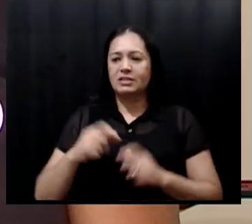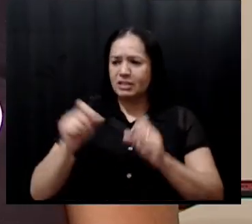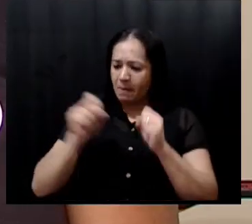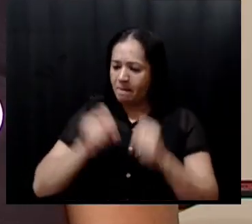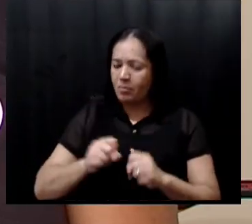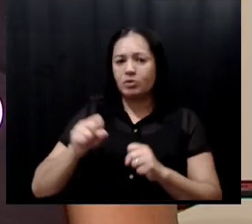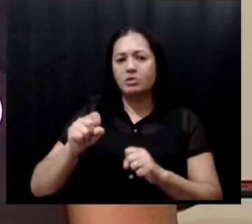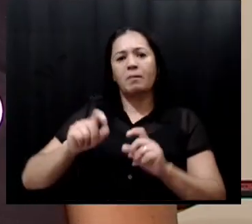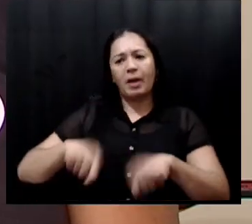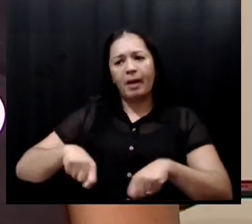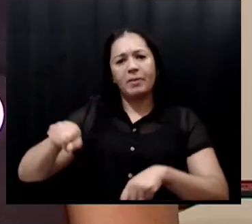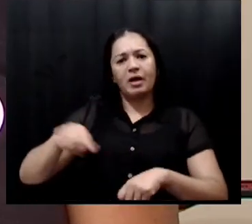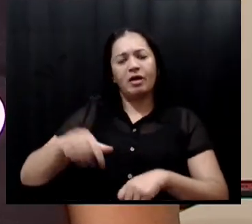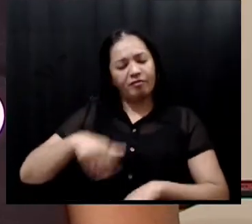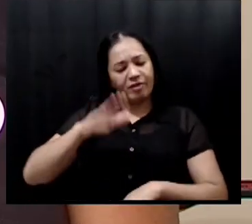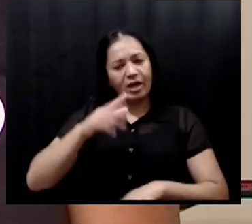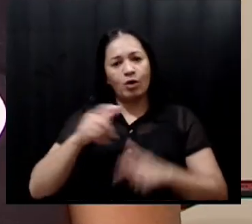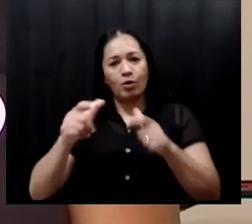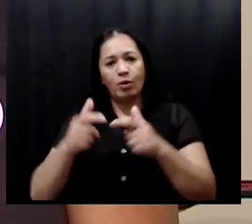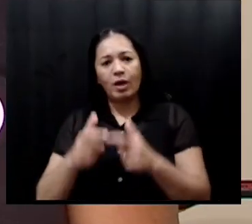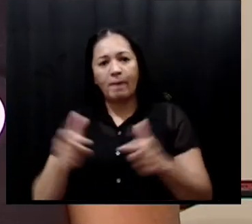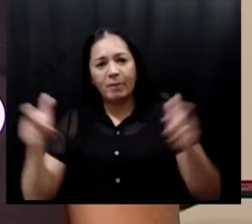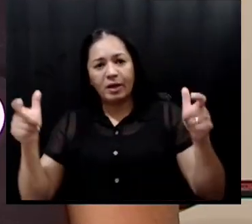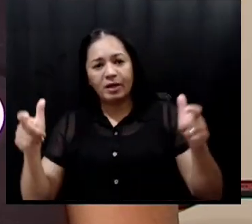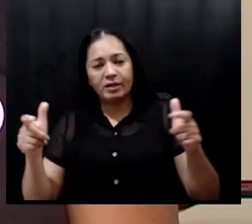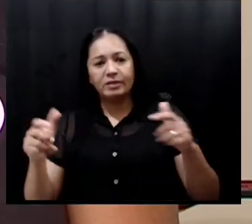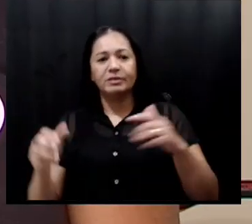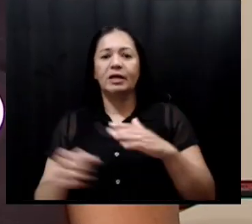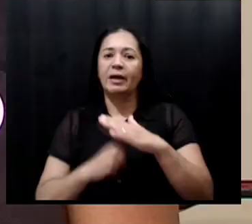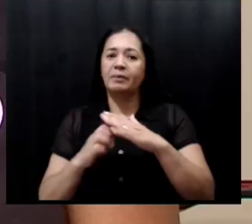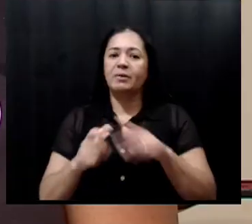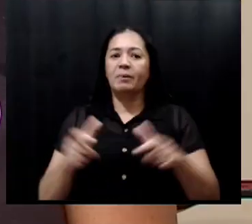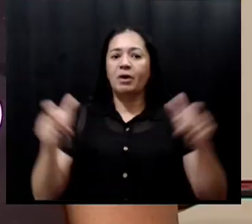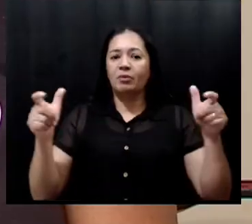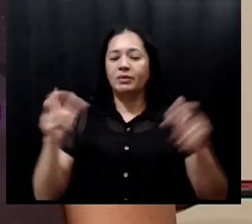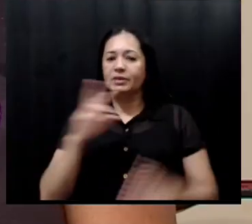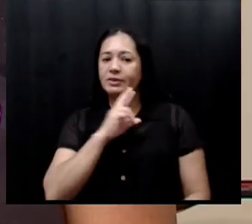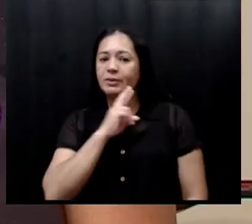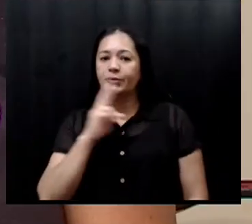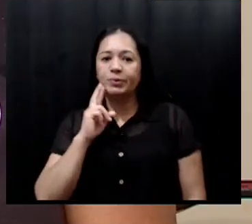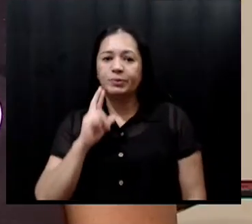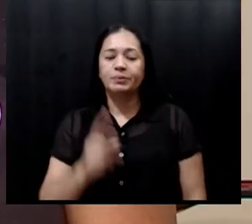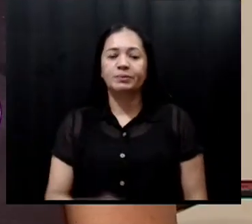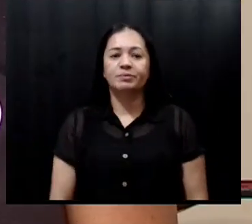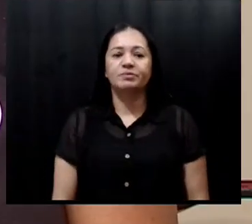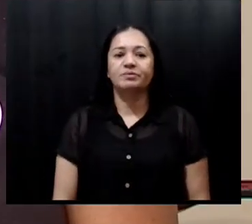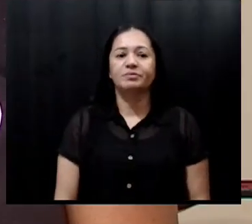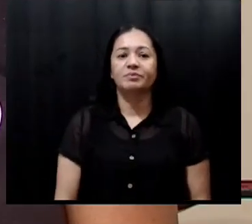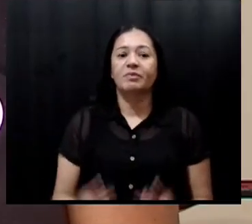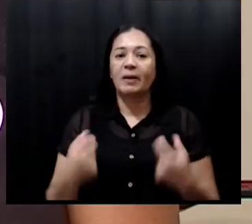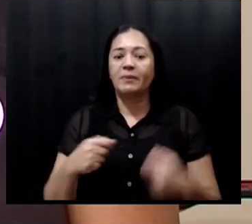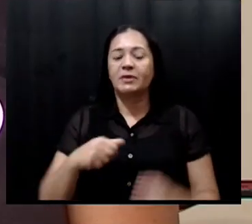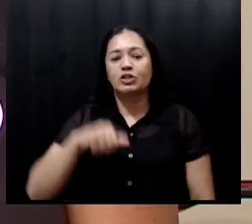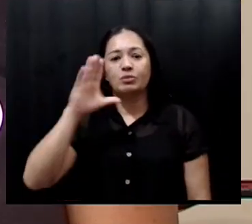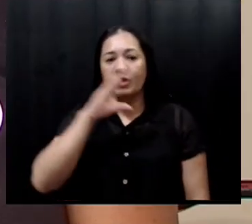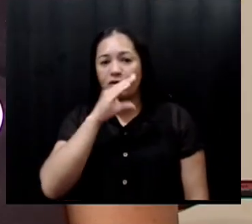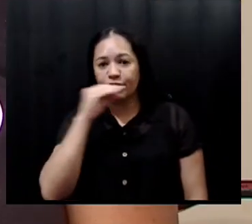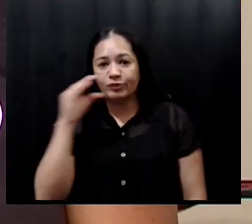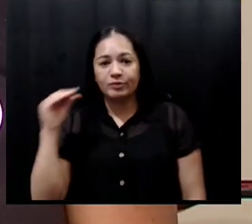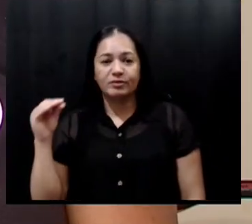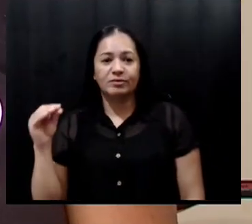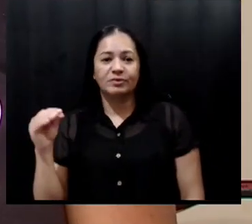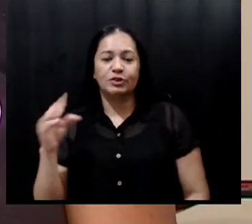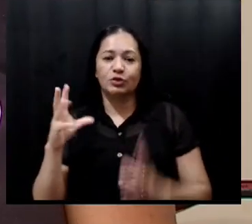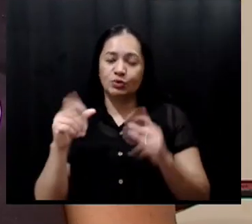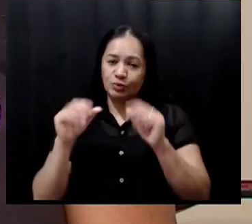lugar maior, põe mesa para ser um restaurante, precisa de mais funcionários. Então tudo isso tem que ser